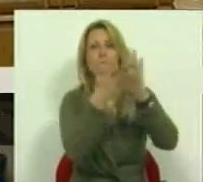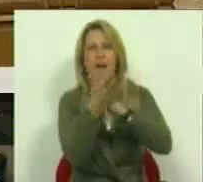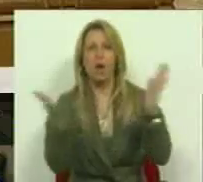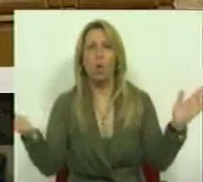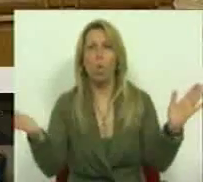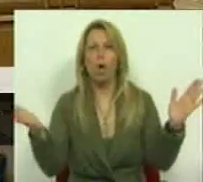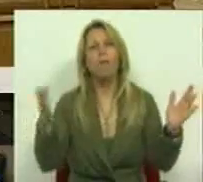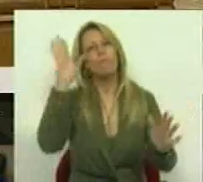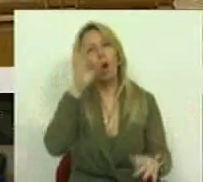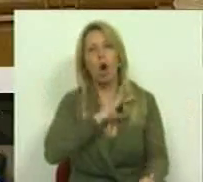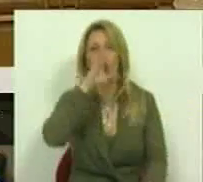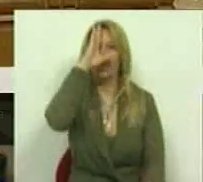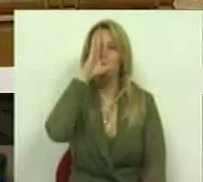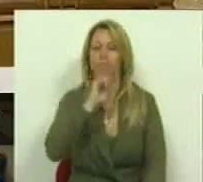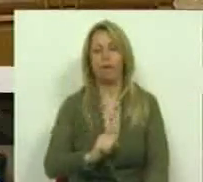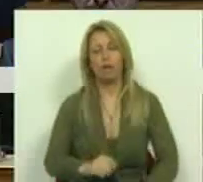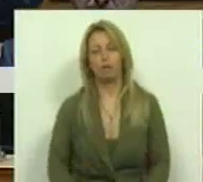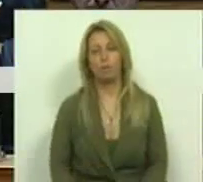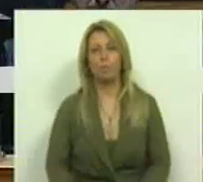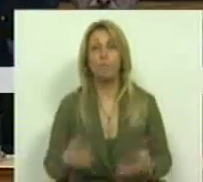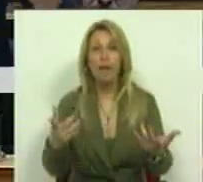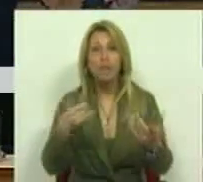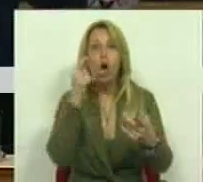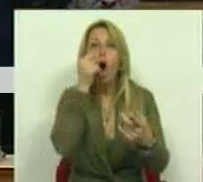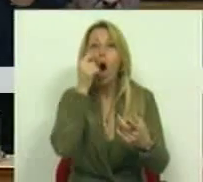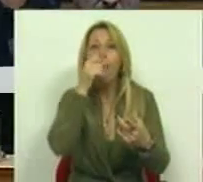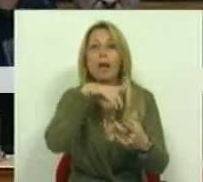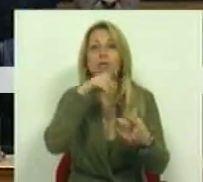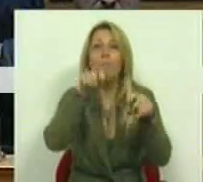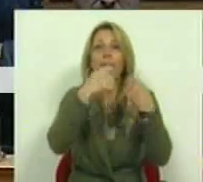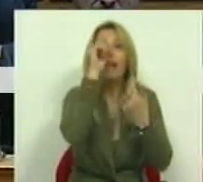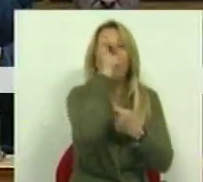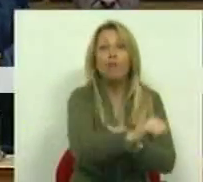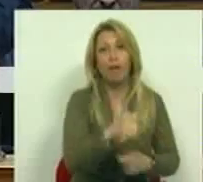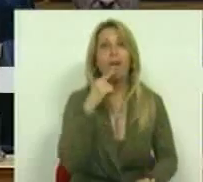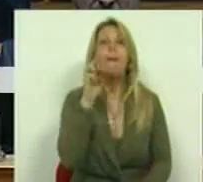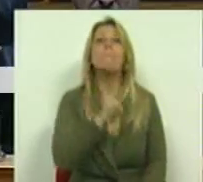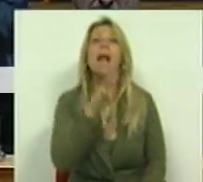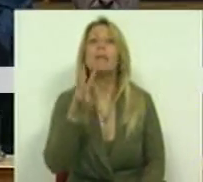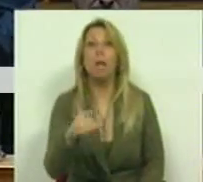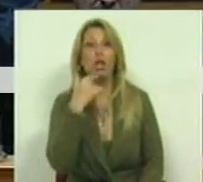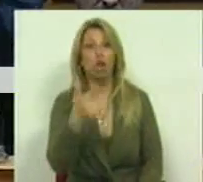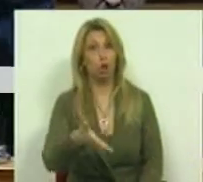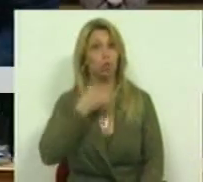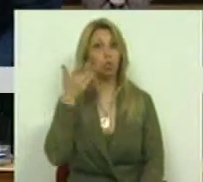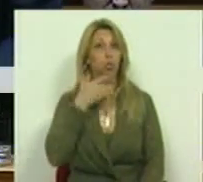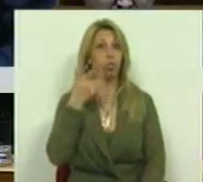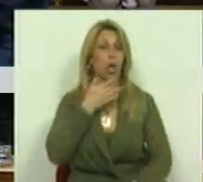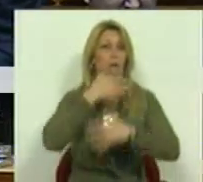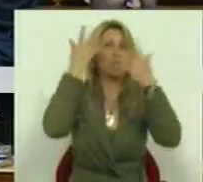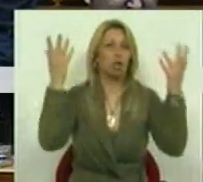seu partido que lhe dizem, Marques Mendes, um exagerado, diz ele, as nomeações para